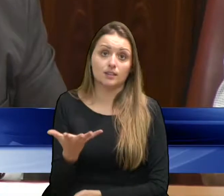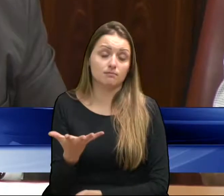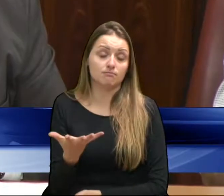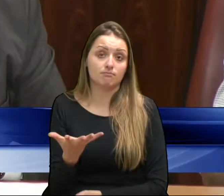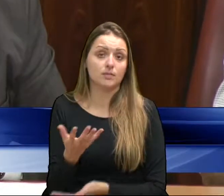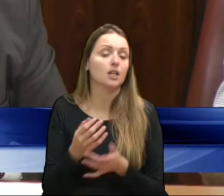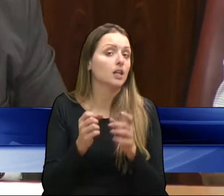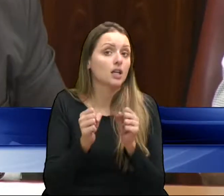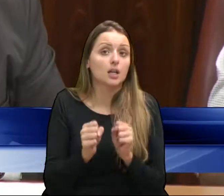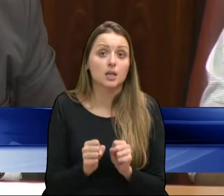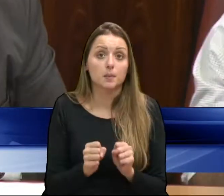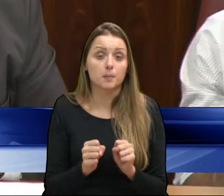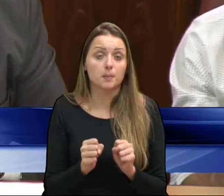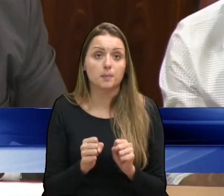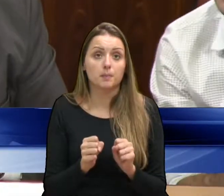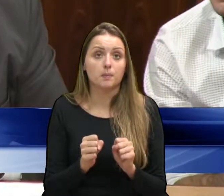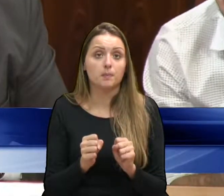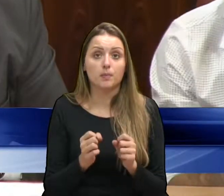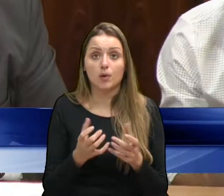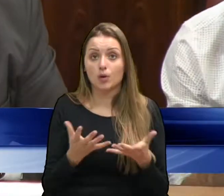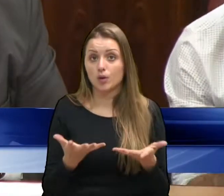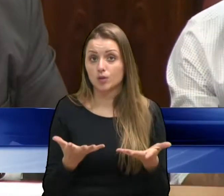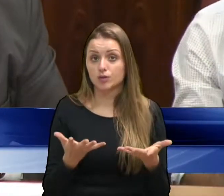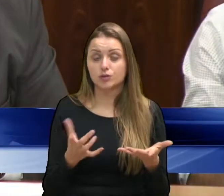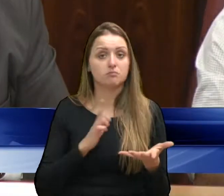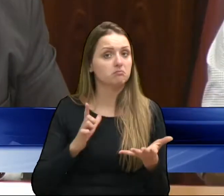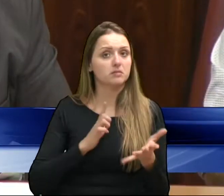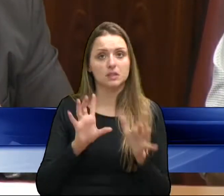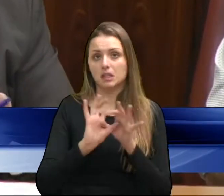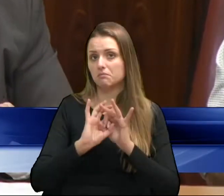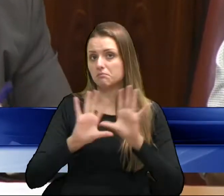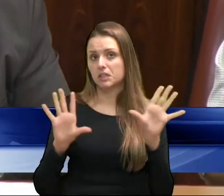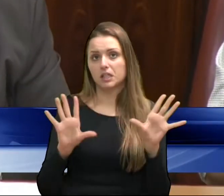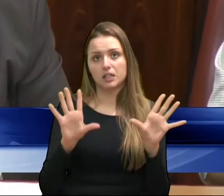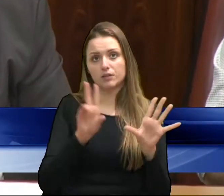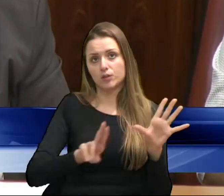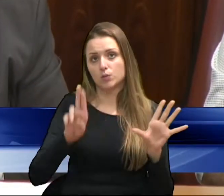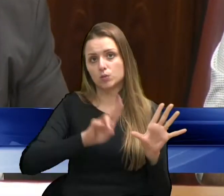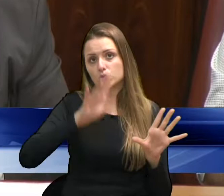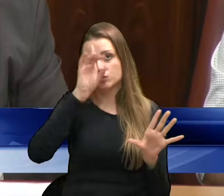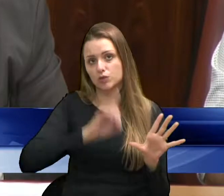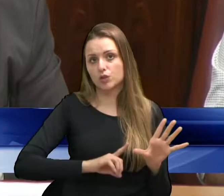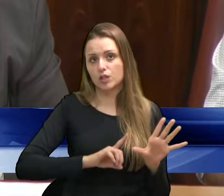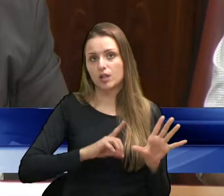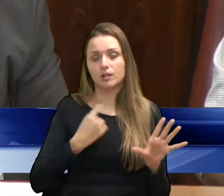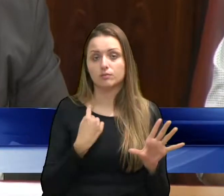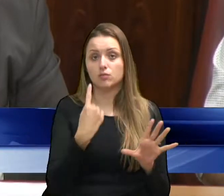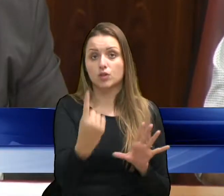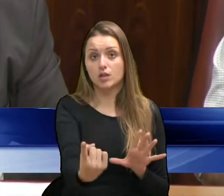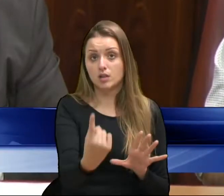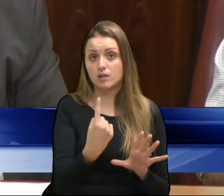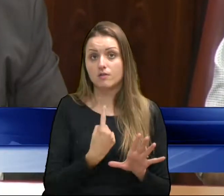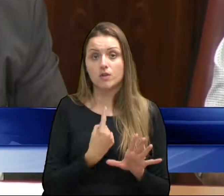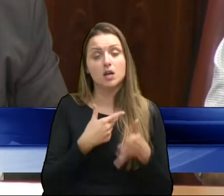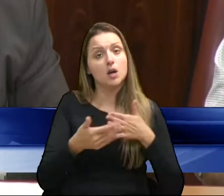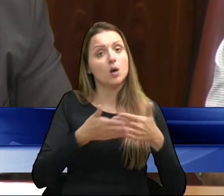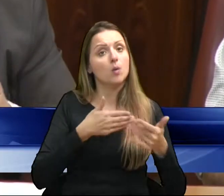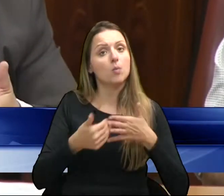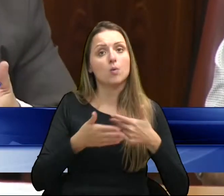que ele possa, né, ter o seu direito de ir e vir respeitado, por qual modal